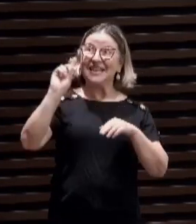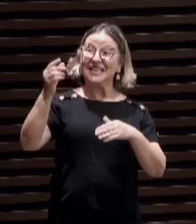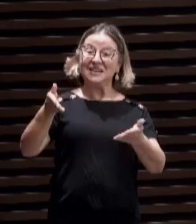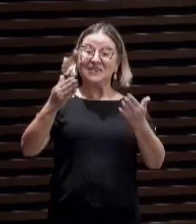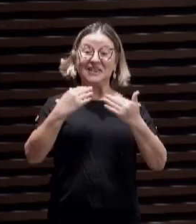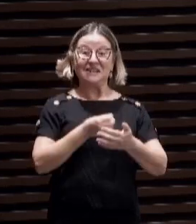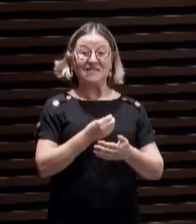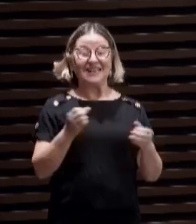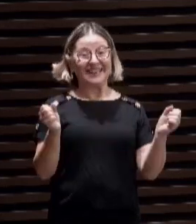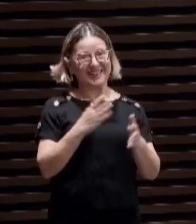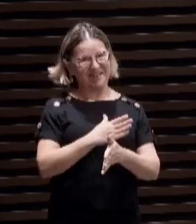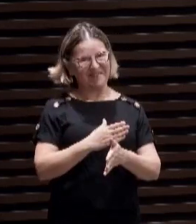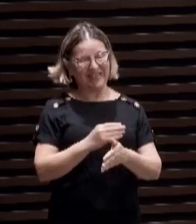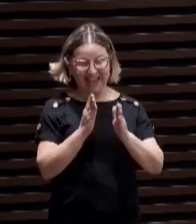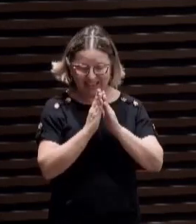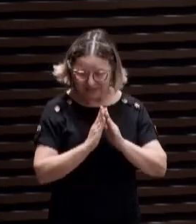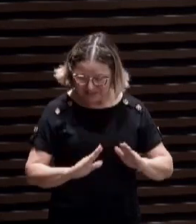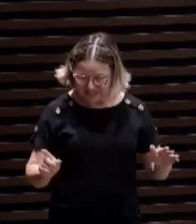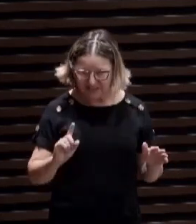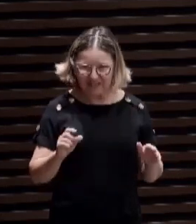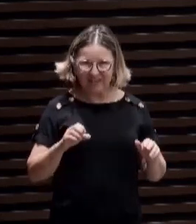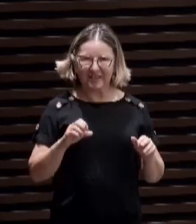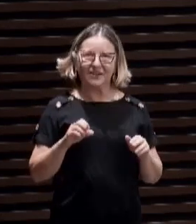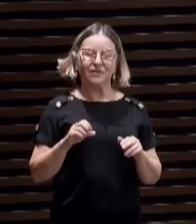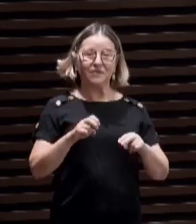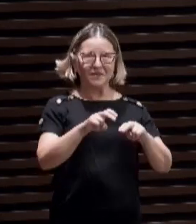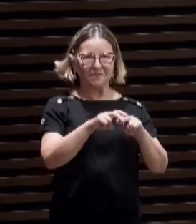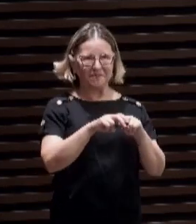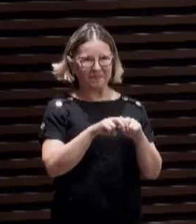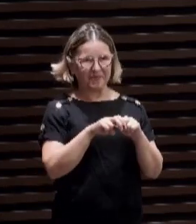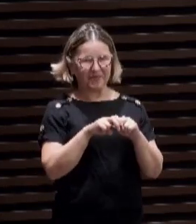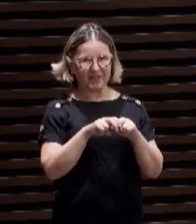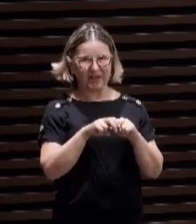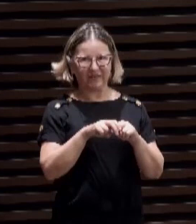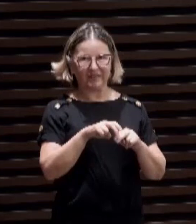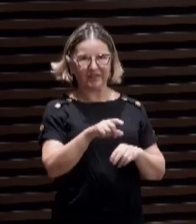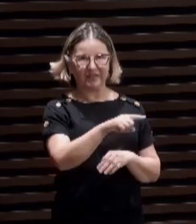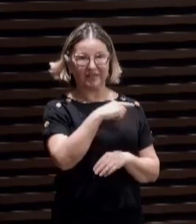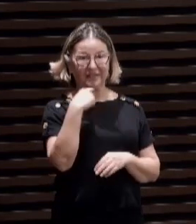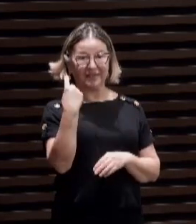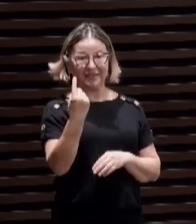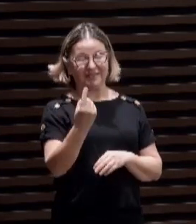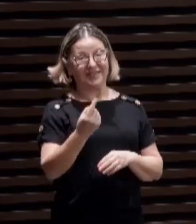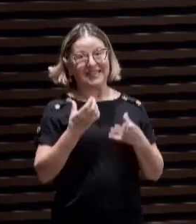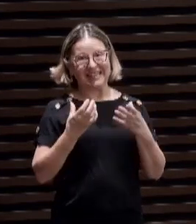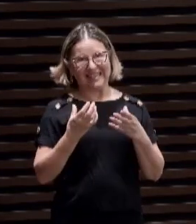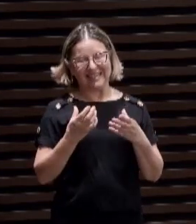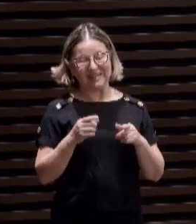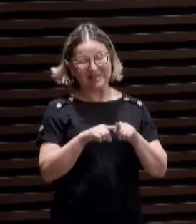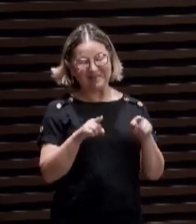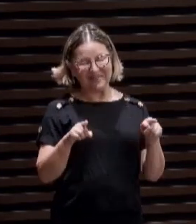A adoração não é fruto de algo que venha de nós, mas nós temos uma ação